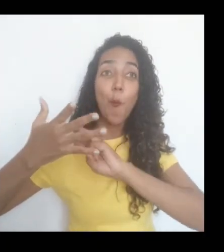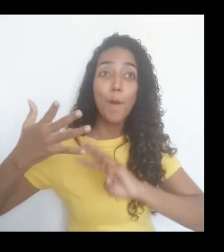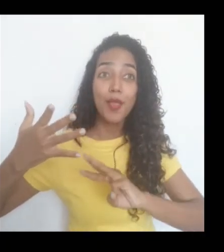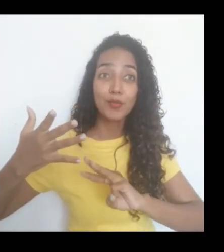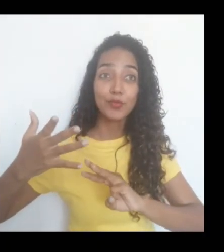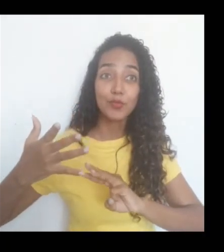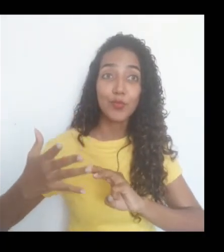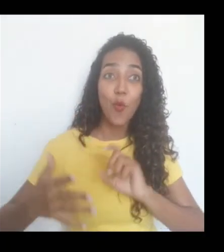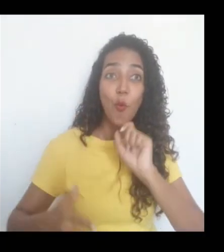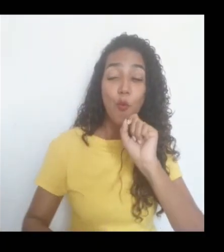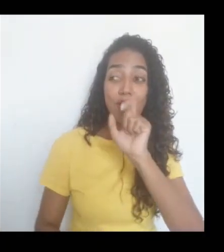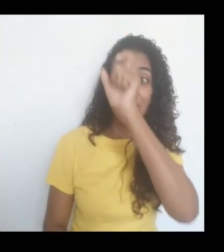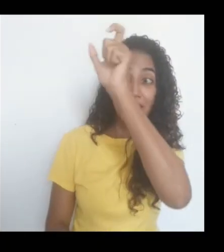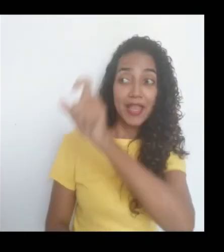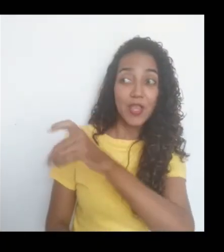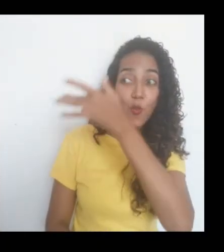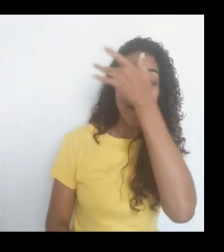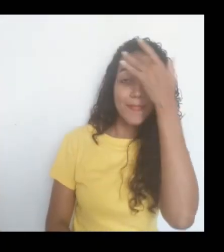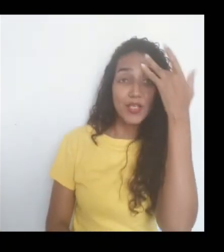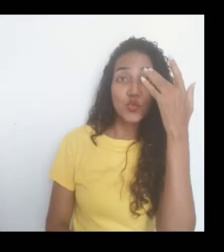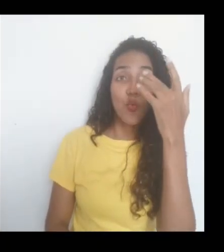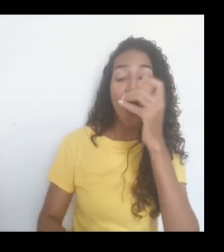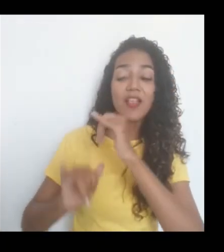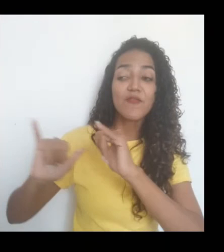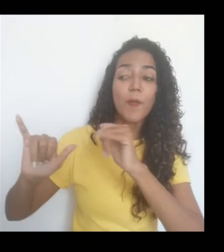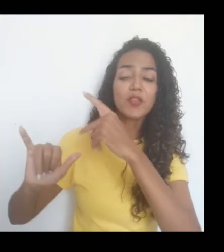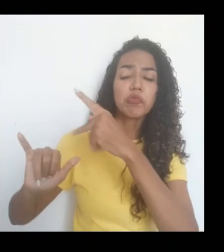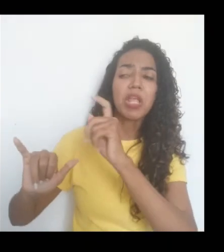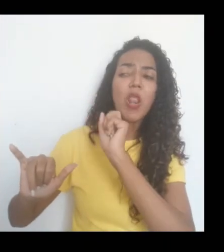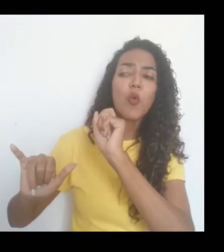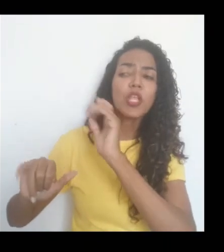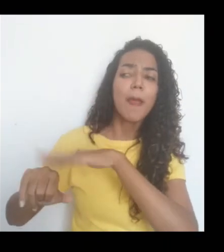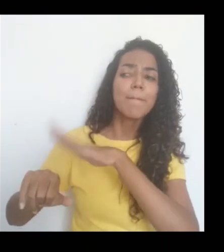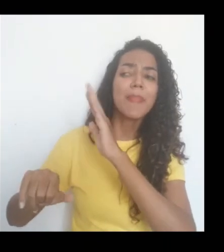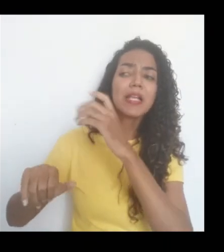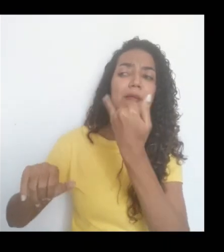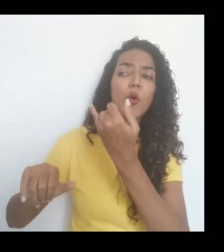dados? O que é que o meu sistema e os